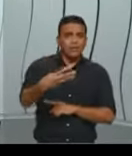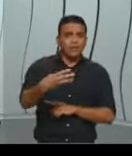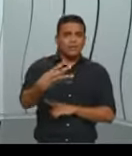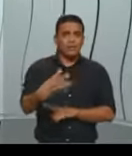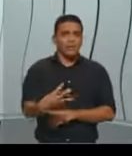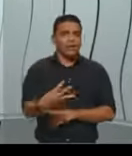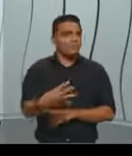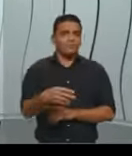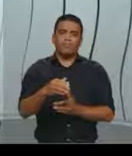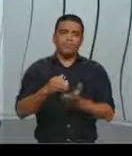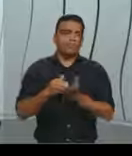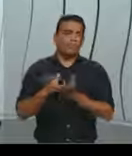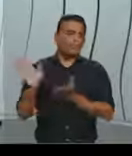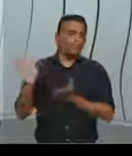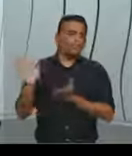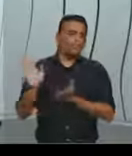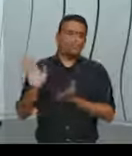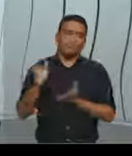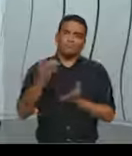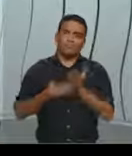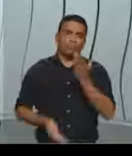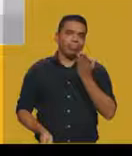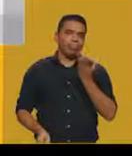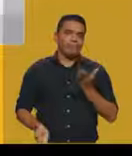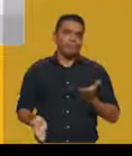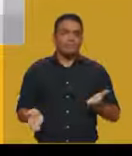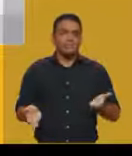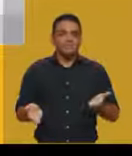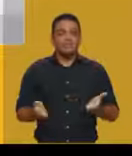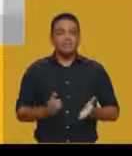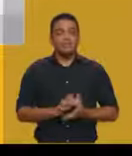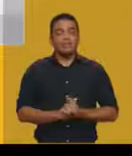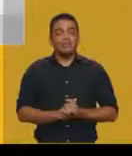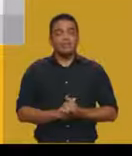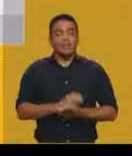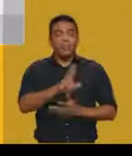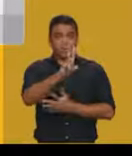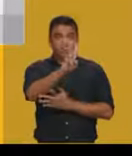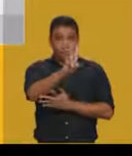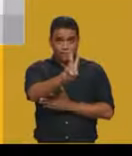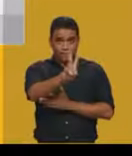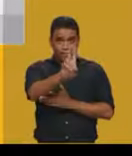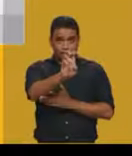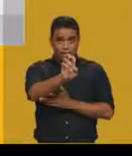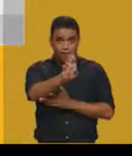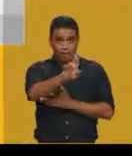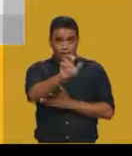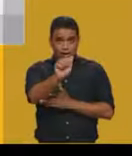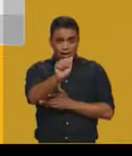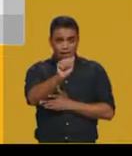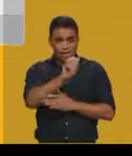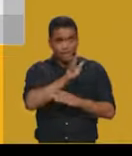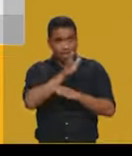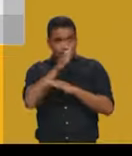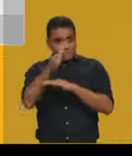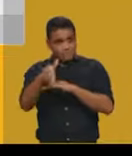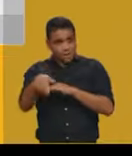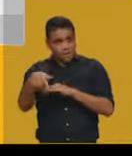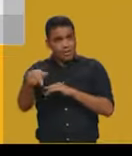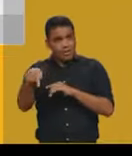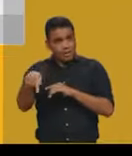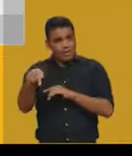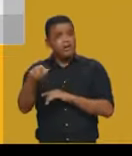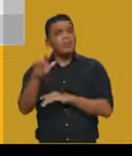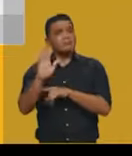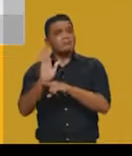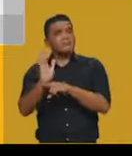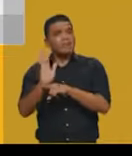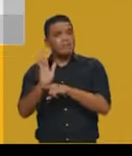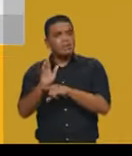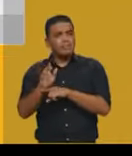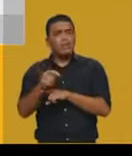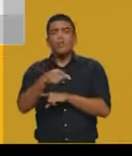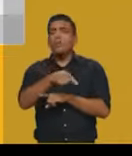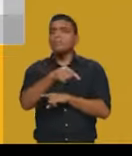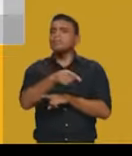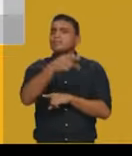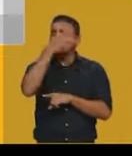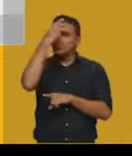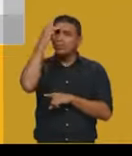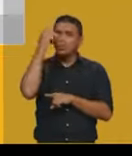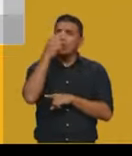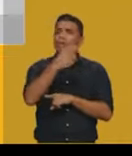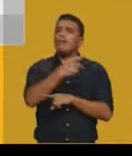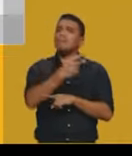bom? Olha esse caso aqui, com a Vera indo ao cinema. Quem pode ficar com o ingresso do teatro? Ou o